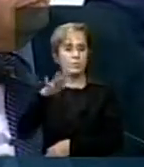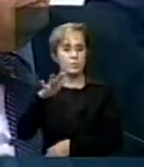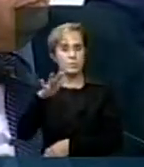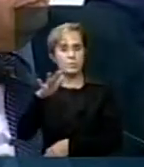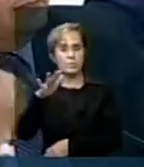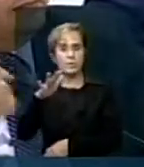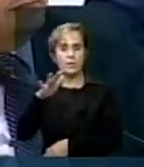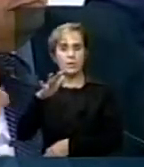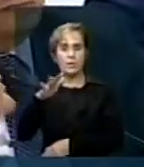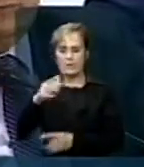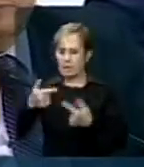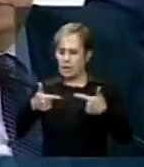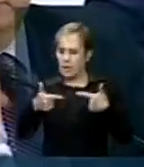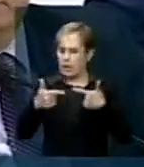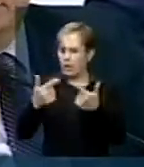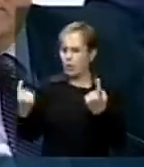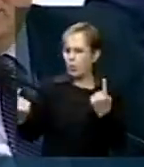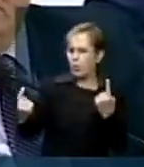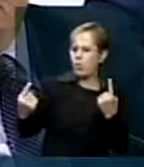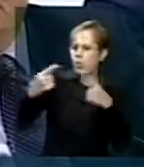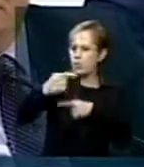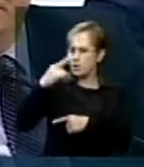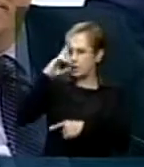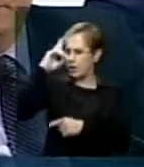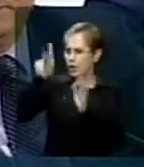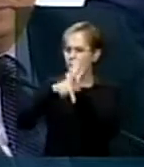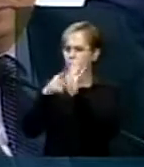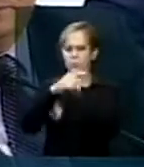contra a autonomia e a independência do Ministério Público.